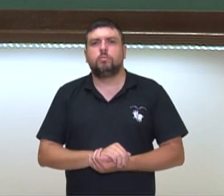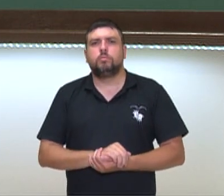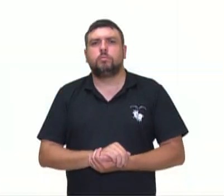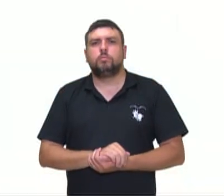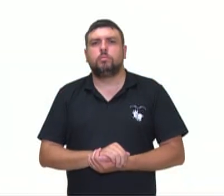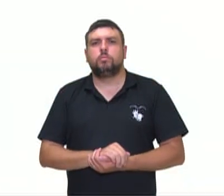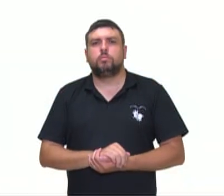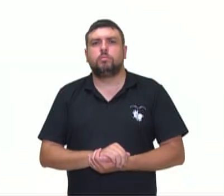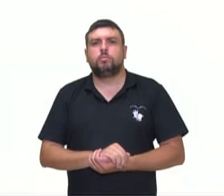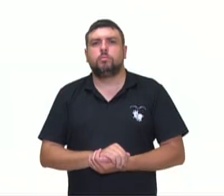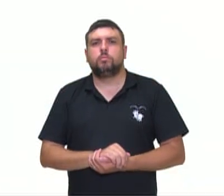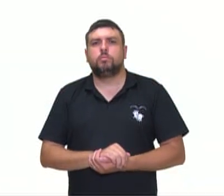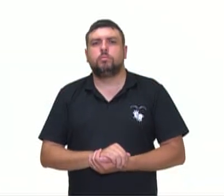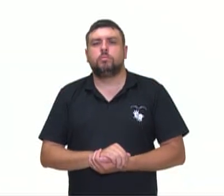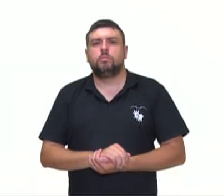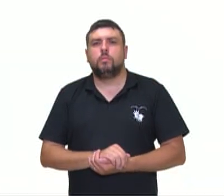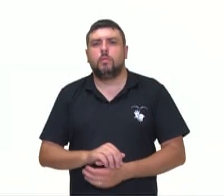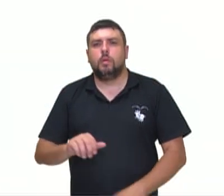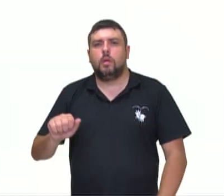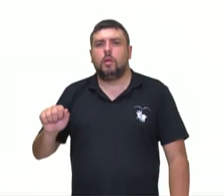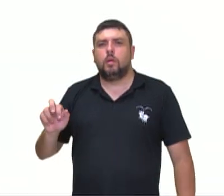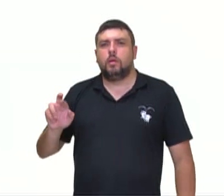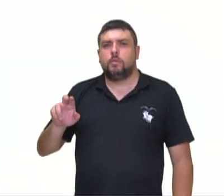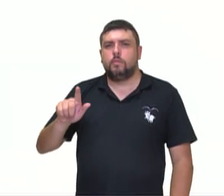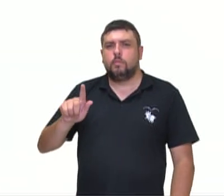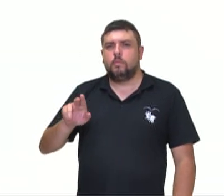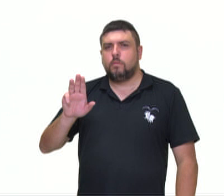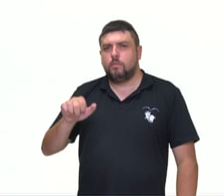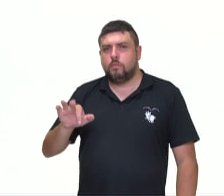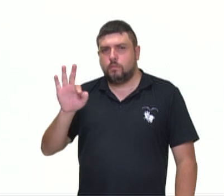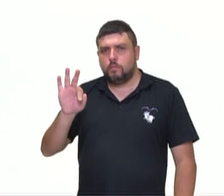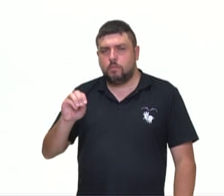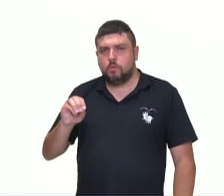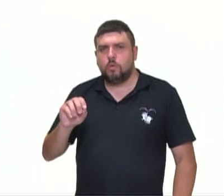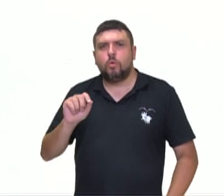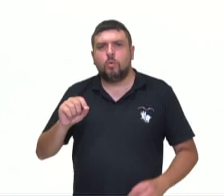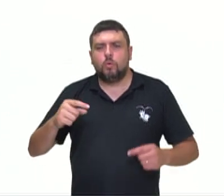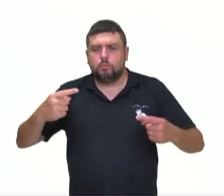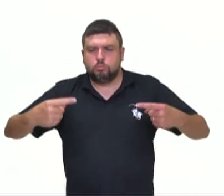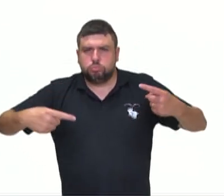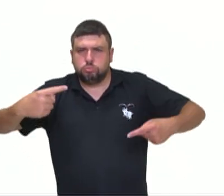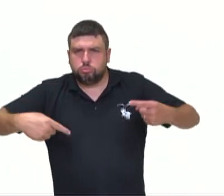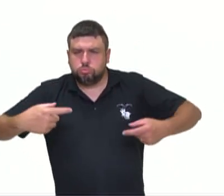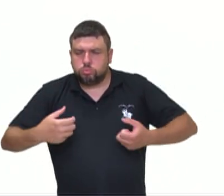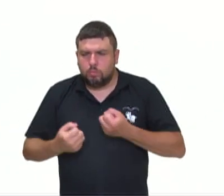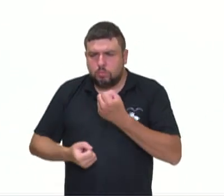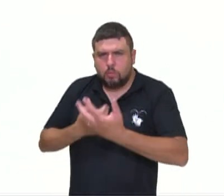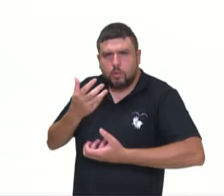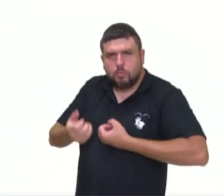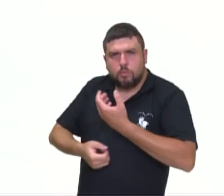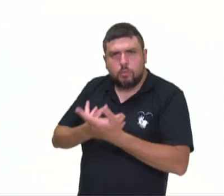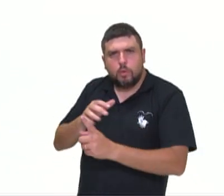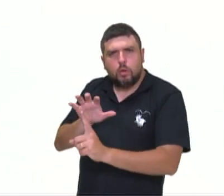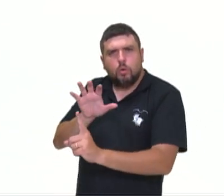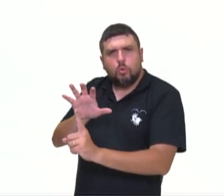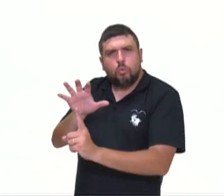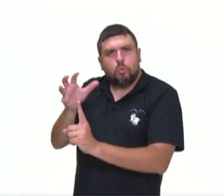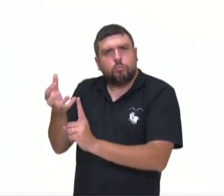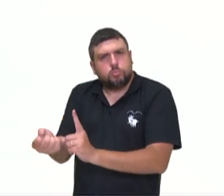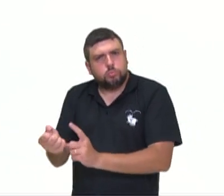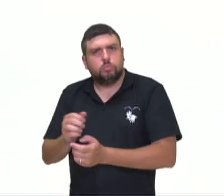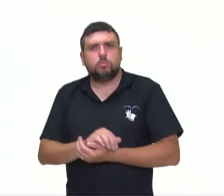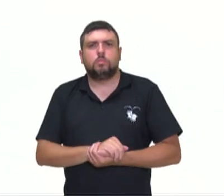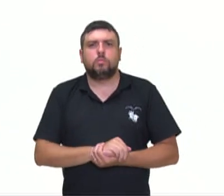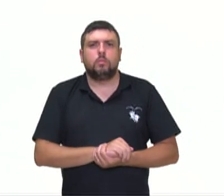Um argumento, ele tem por objetivo convencer o leitor. Então, um bom